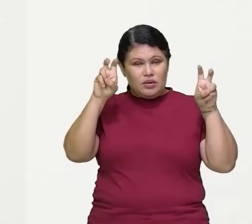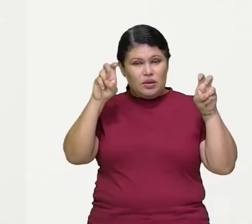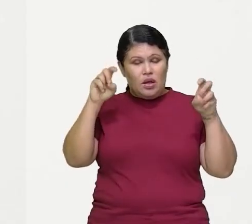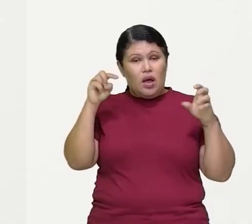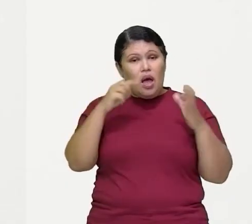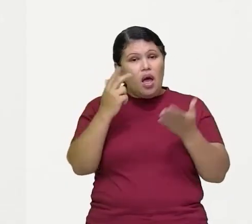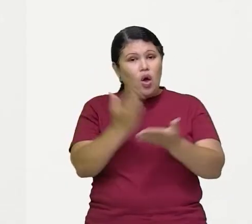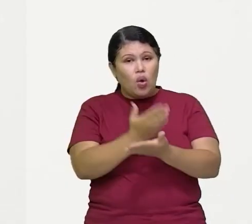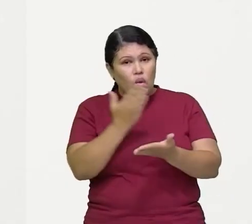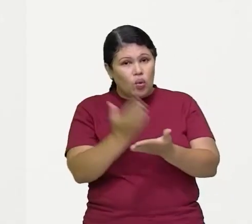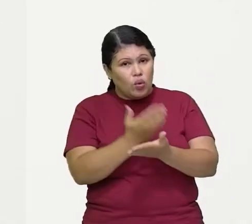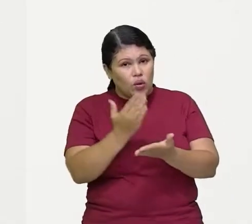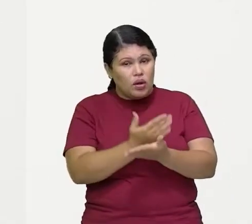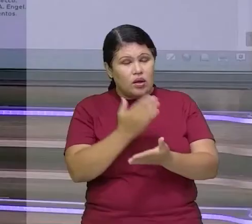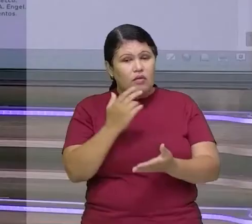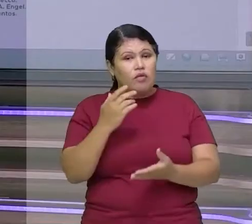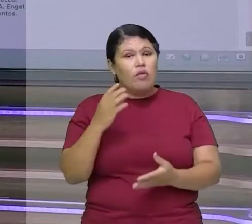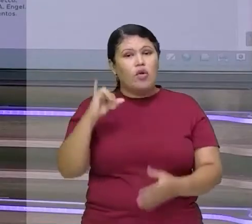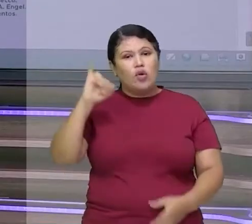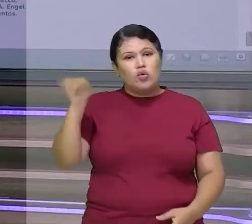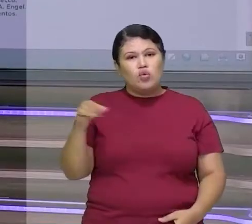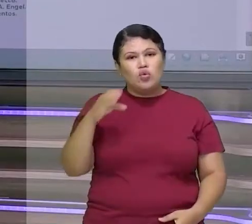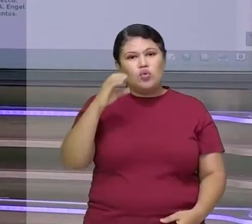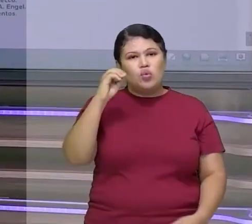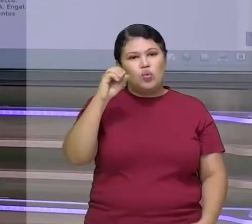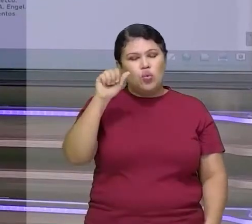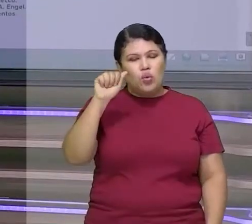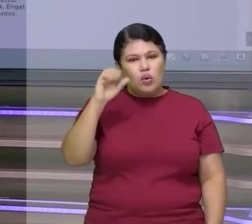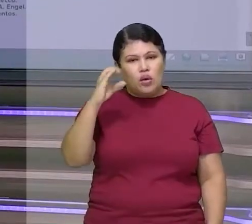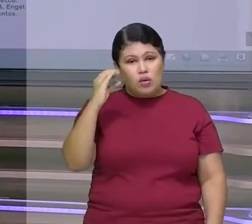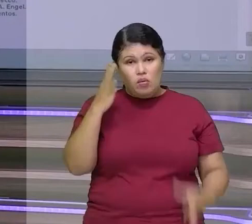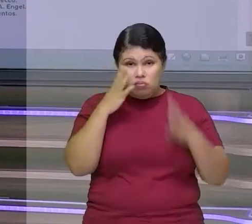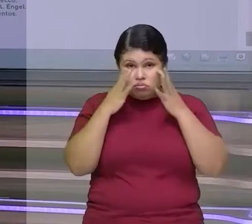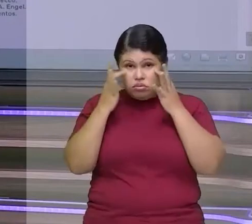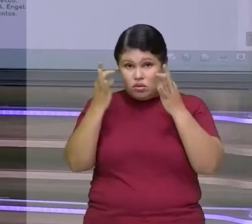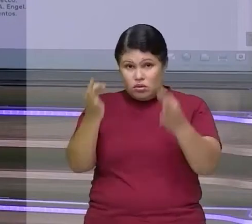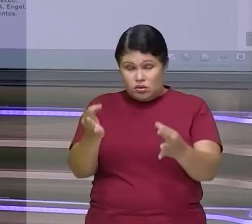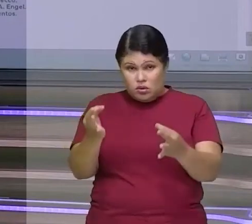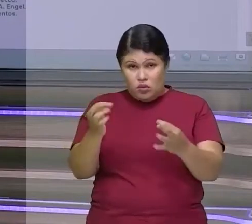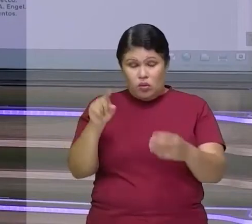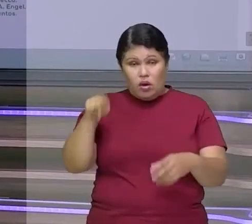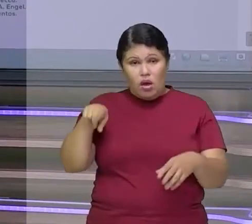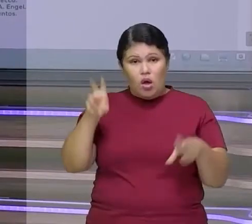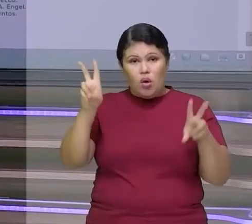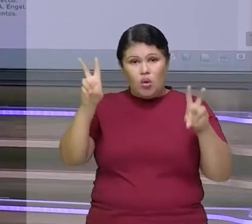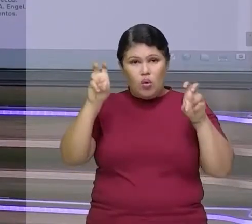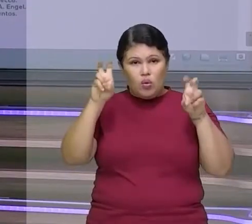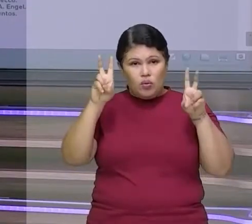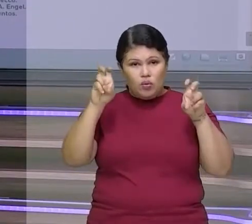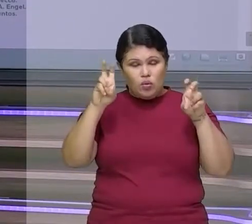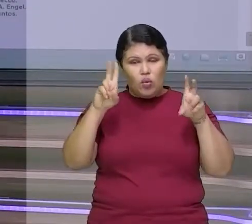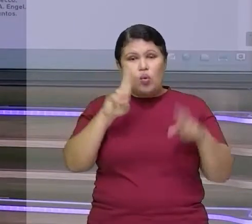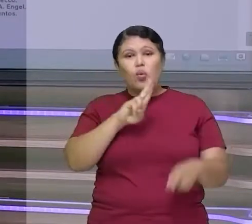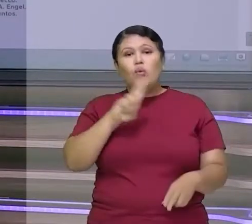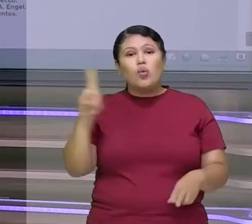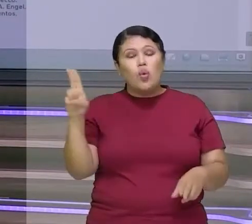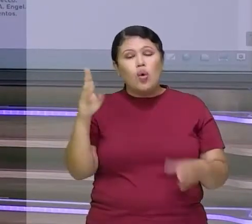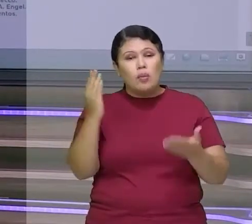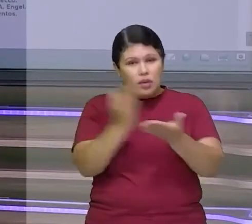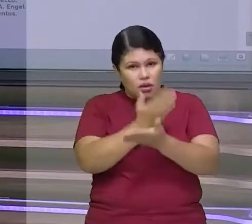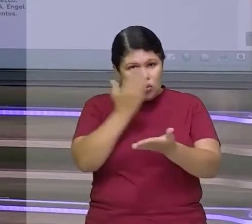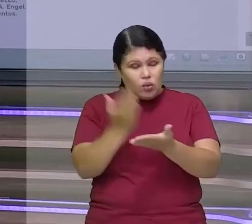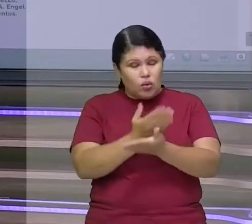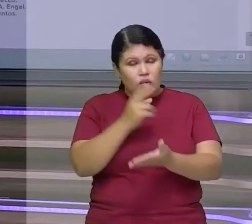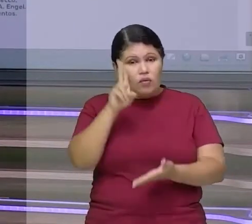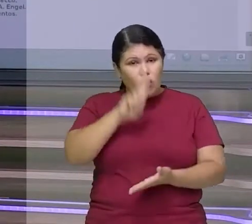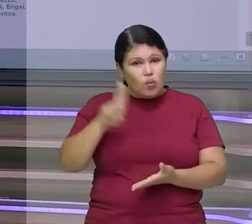livro é o João, preste atenção. Como é uma expressão, ou seja, o nome do livro, eu achei